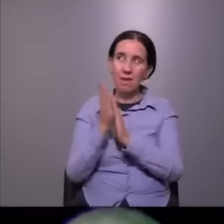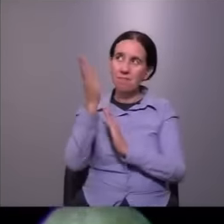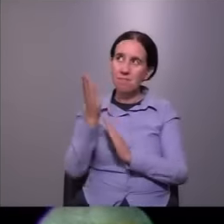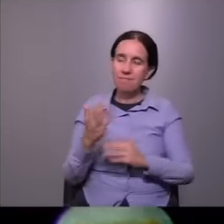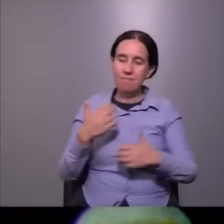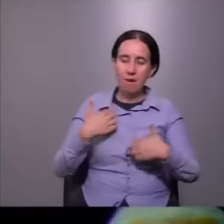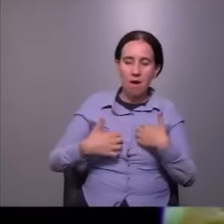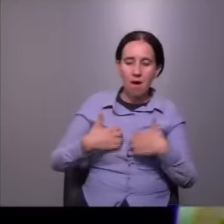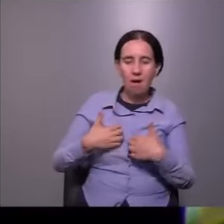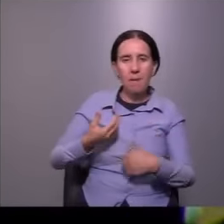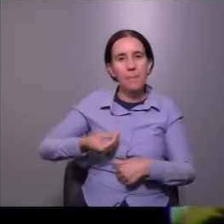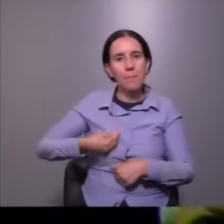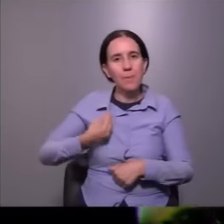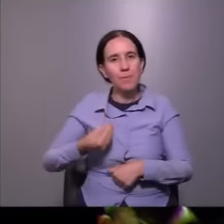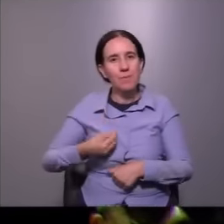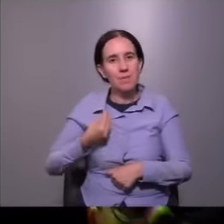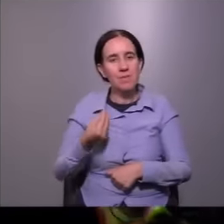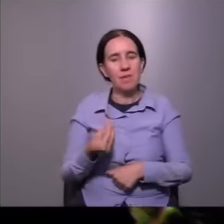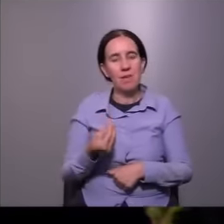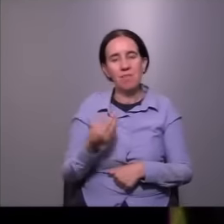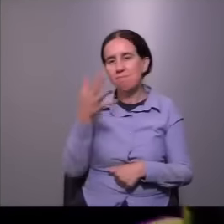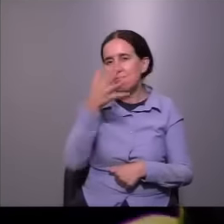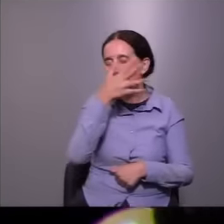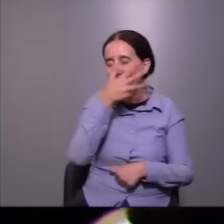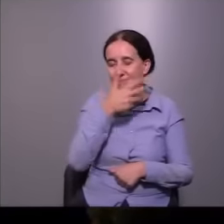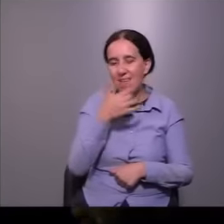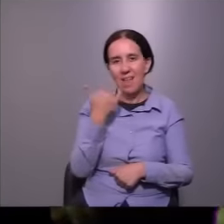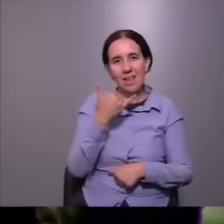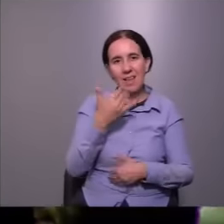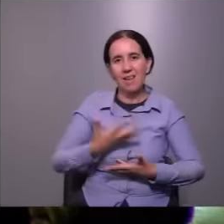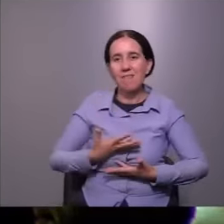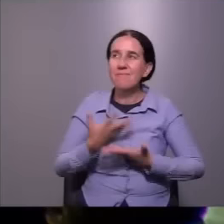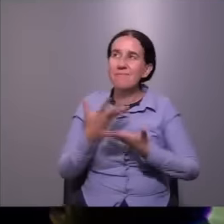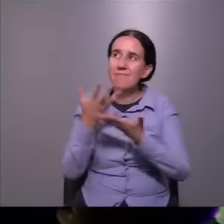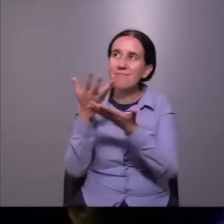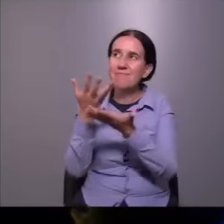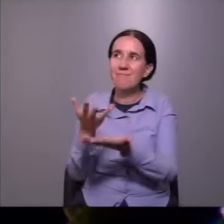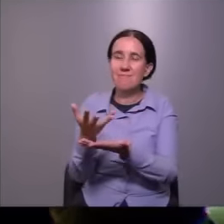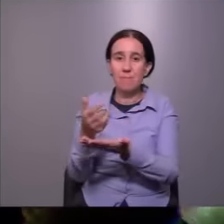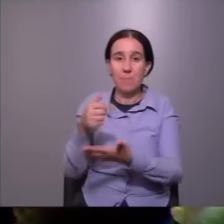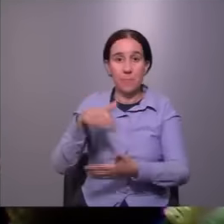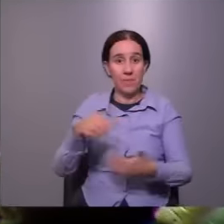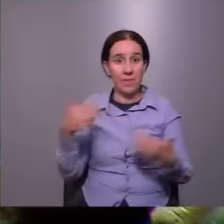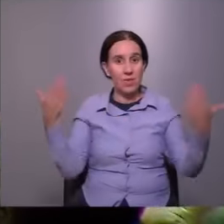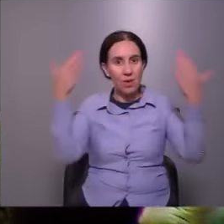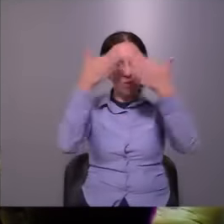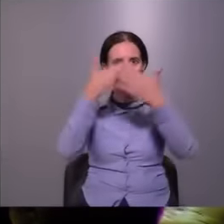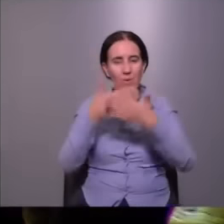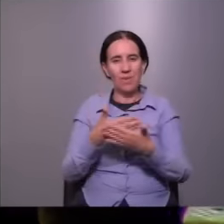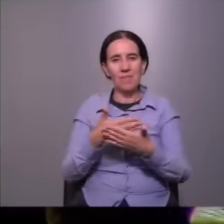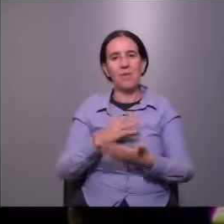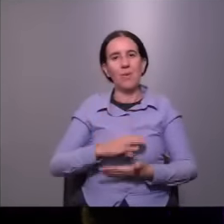Confiemos a Deus por intercessão de Maria as nossas intenções, anseios,